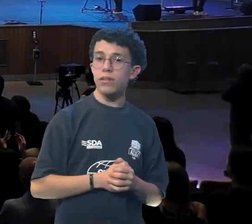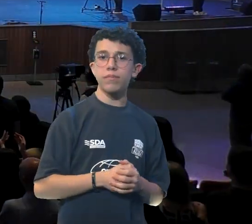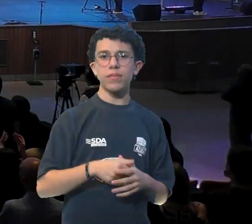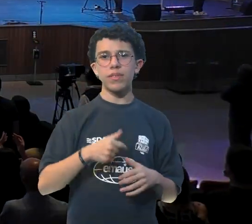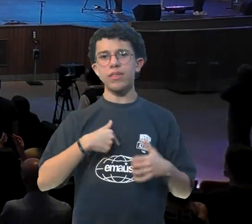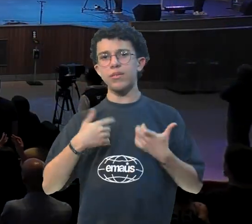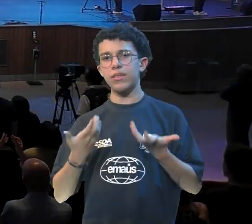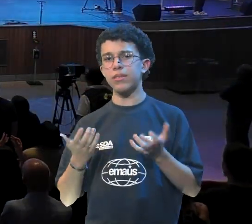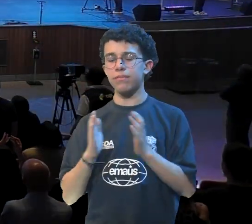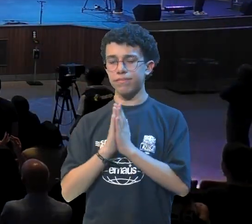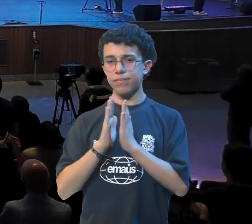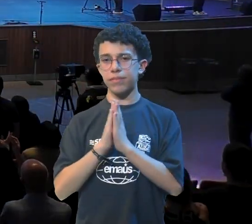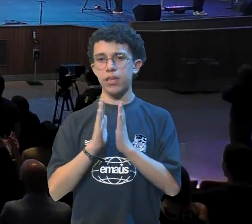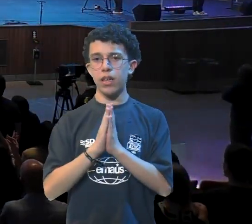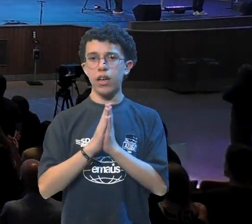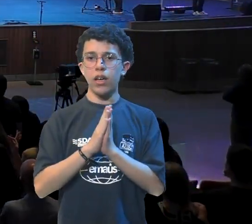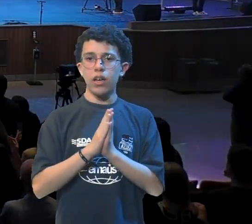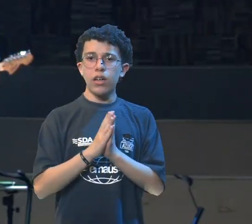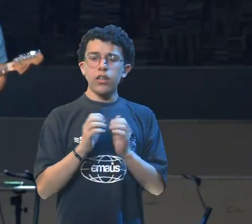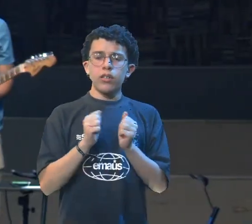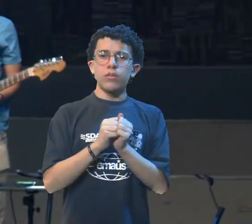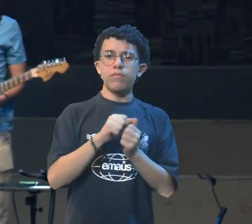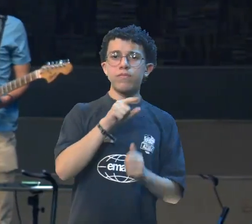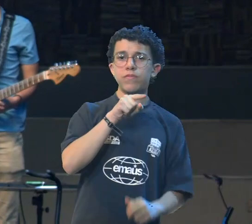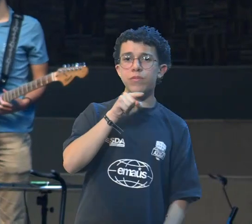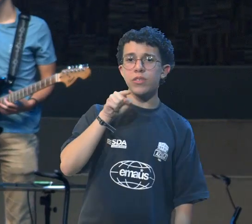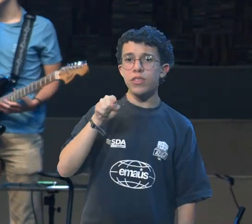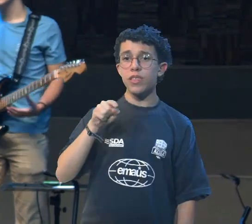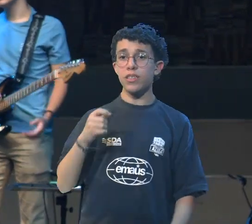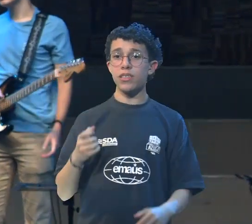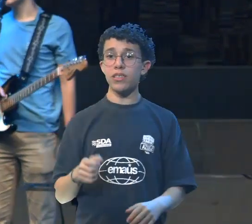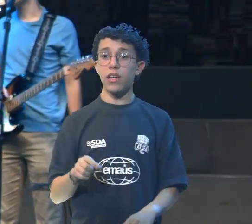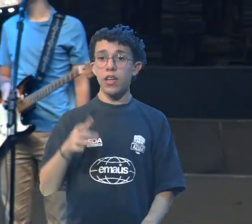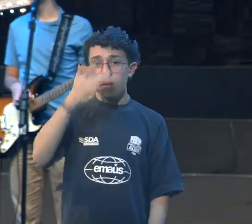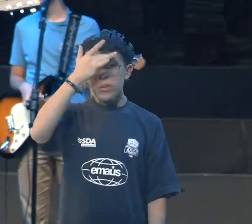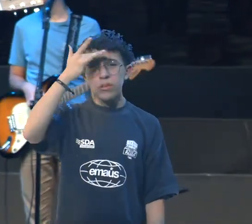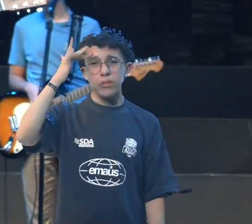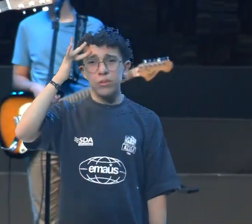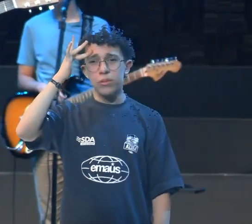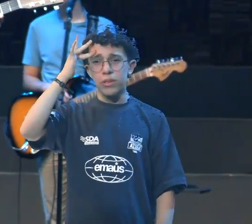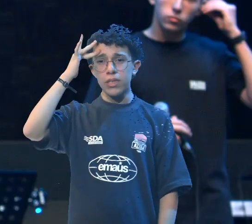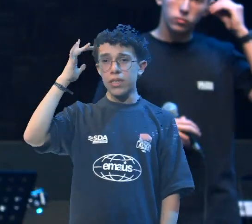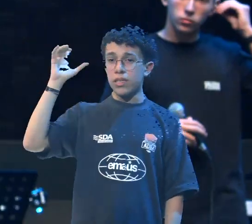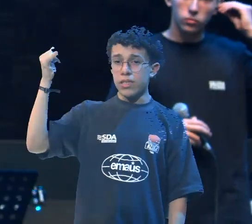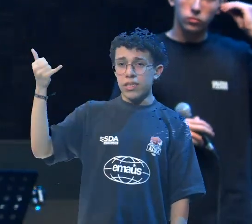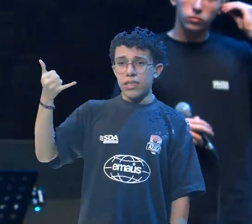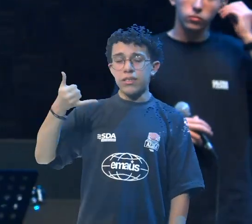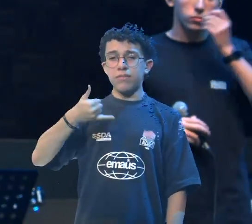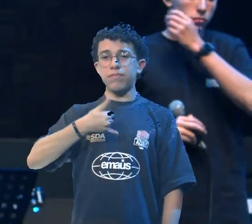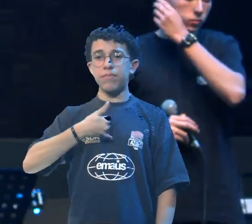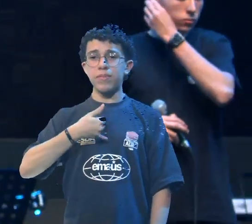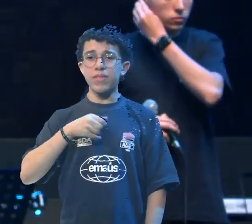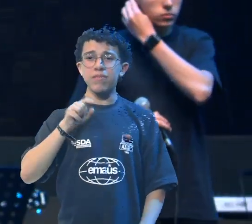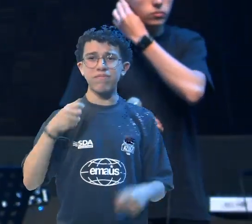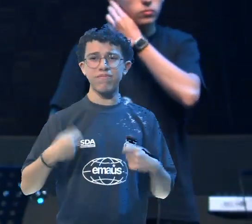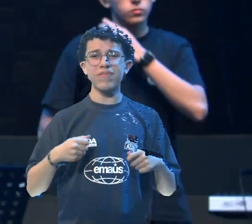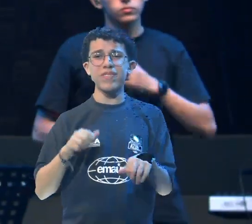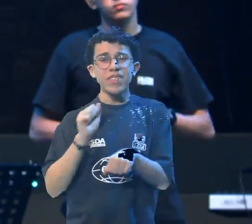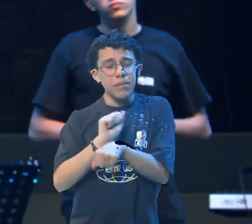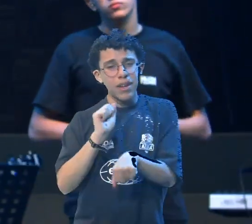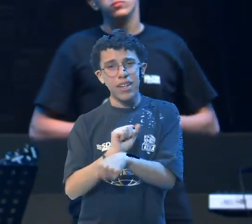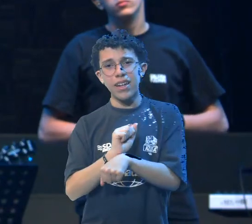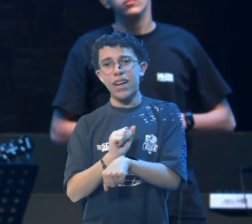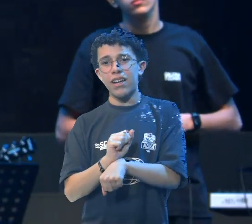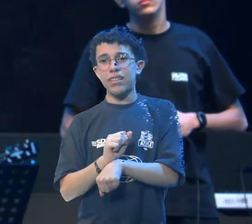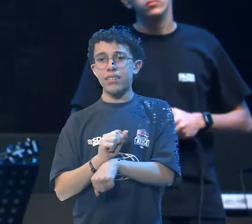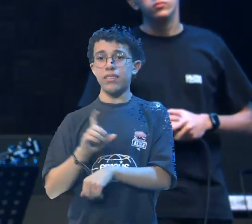Eu quero orar com aqueles que, como eu, ouviram de Jesus. Ei, para um pouquinho. Se Deus falou isso